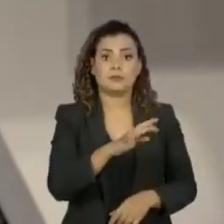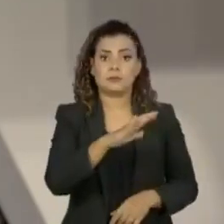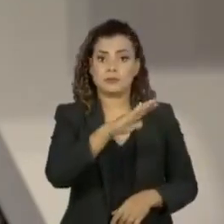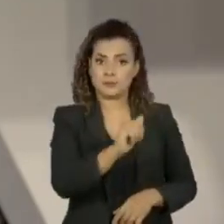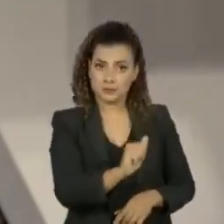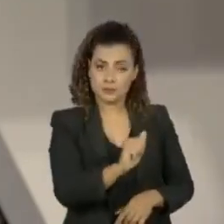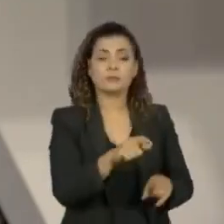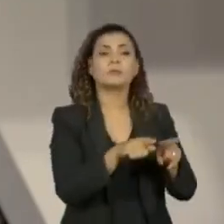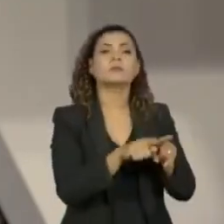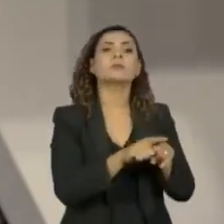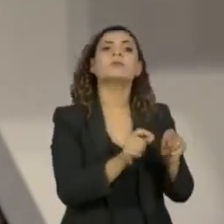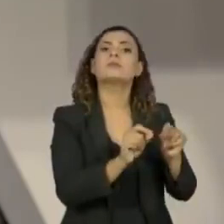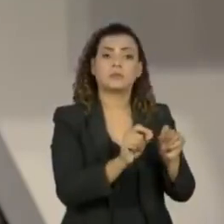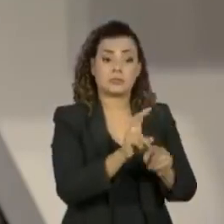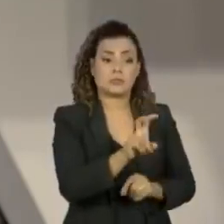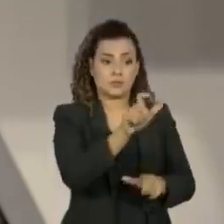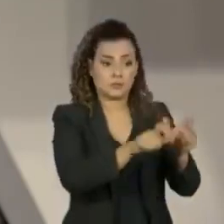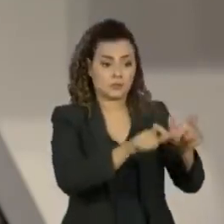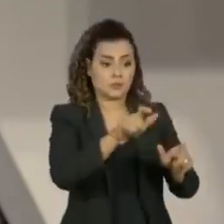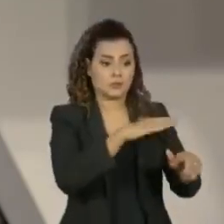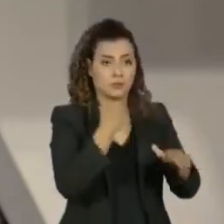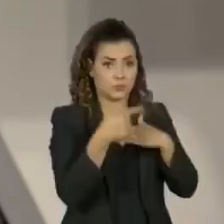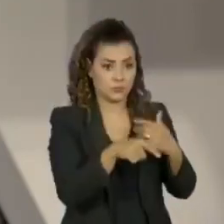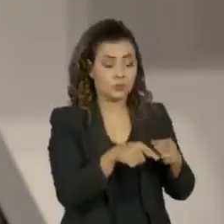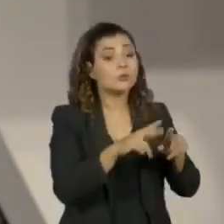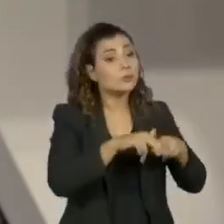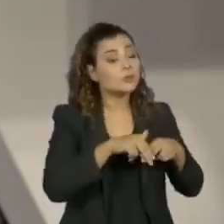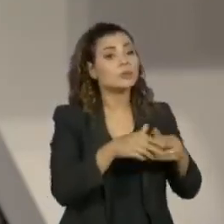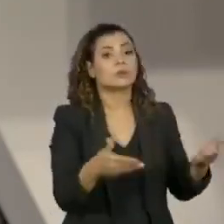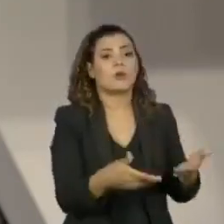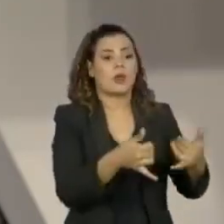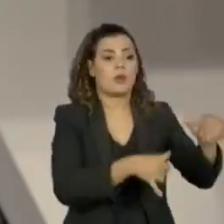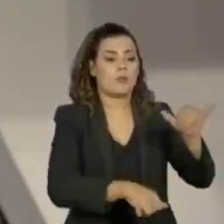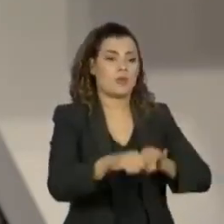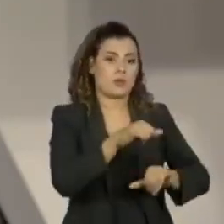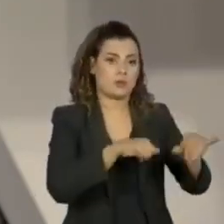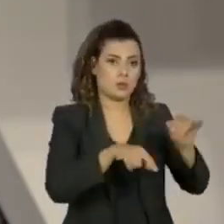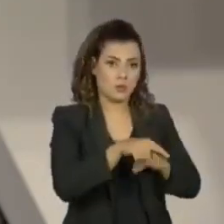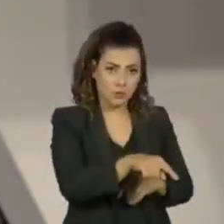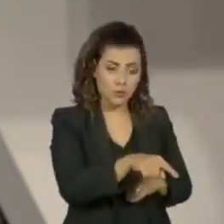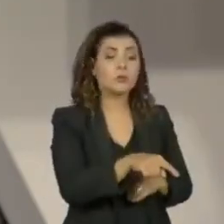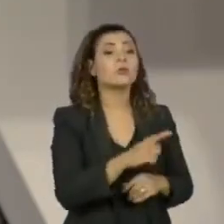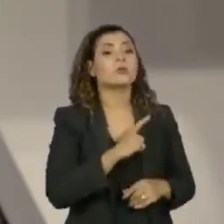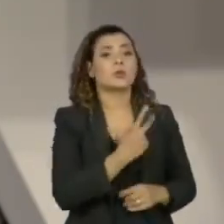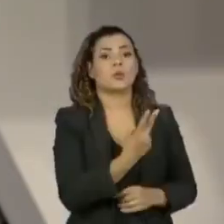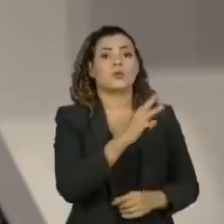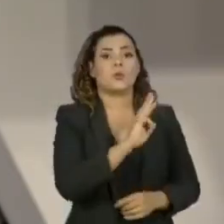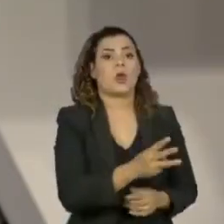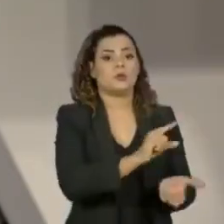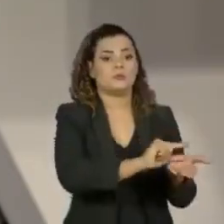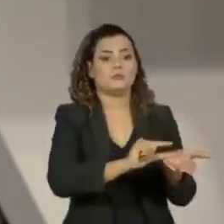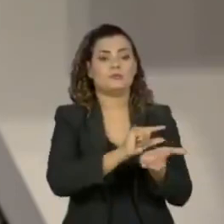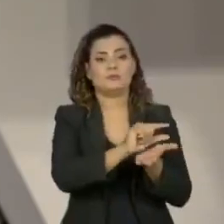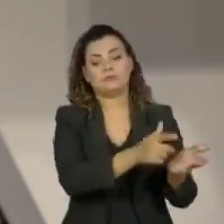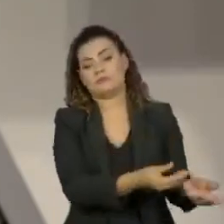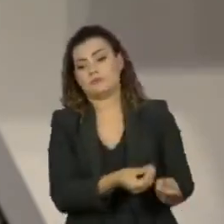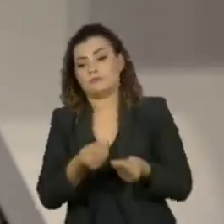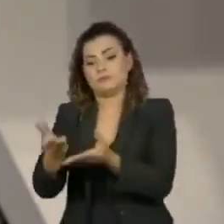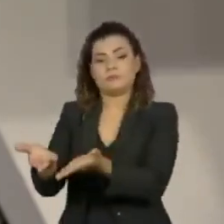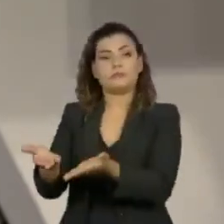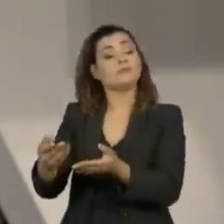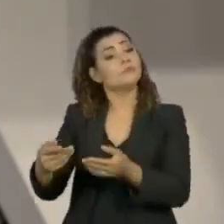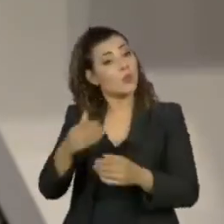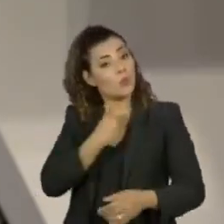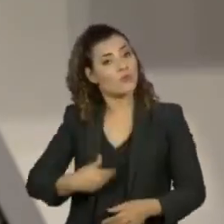Índia. Pelo menos 5 pessoas morreram. É desse laboratório que deveriam vir os 2 milhões de doses